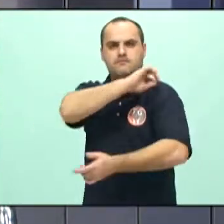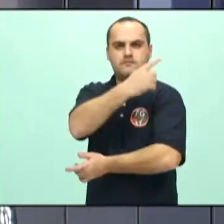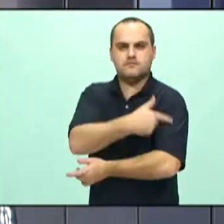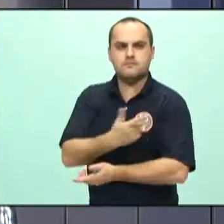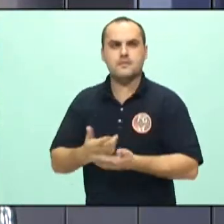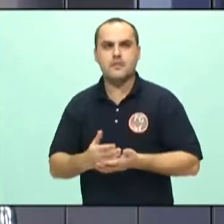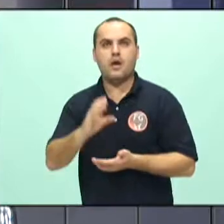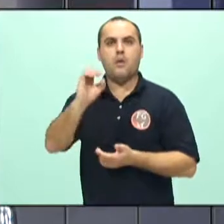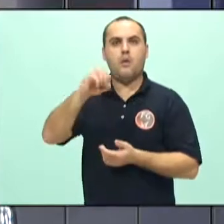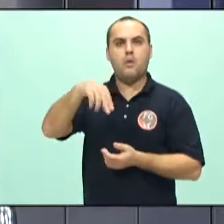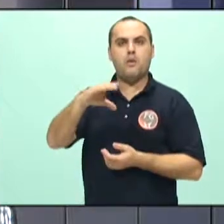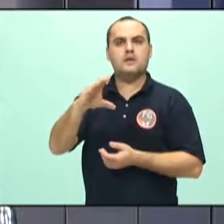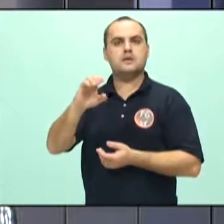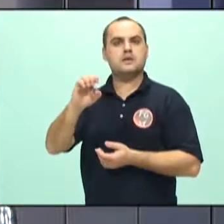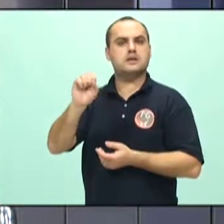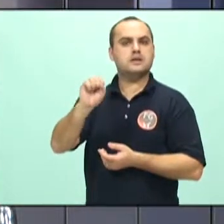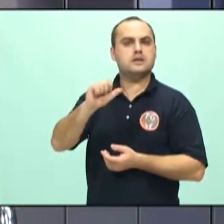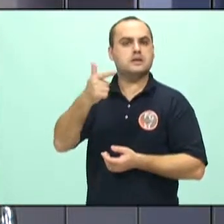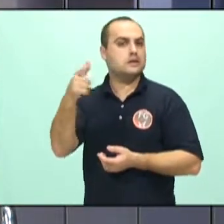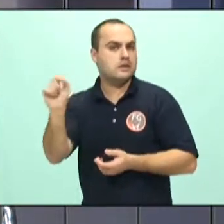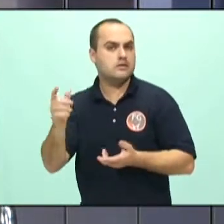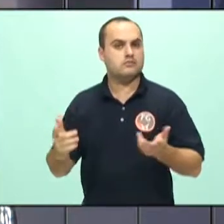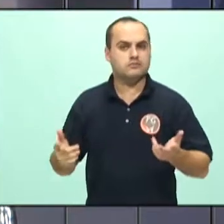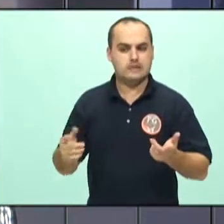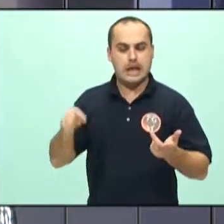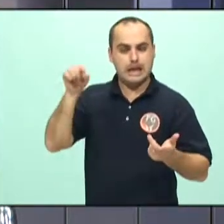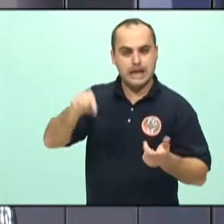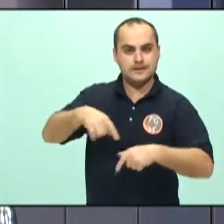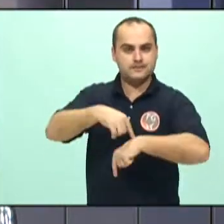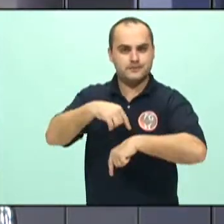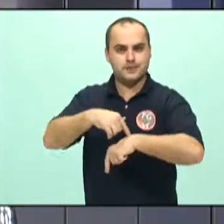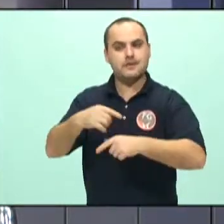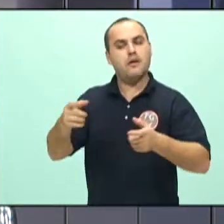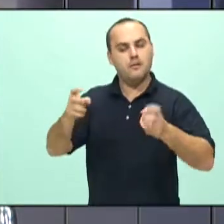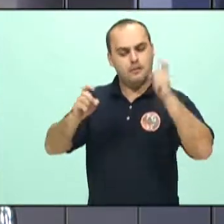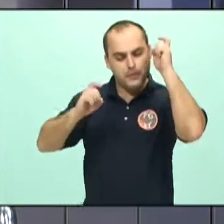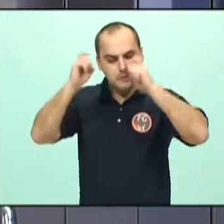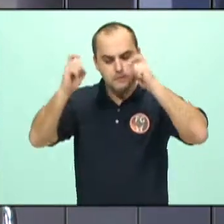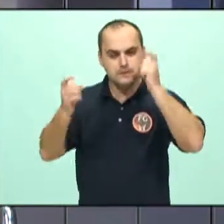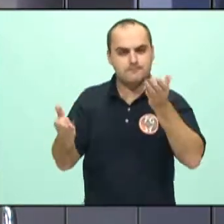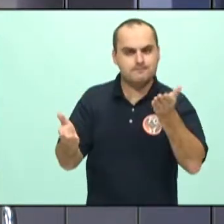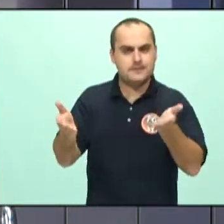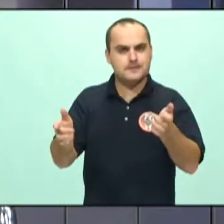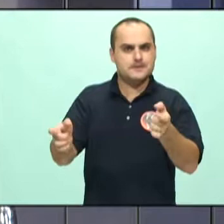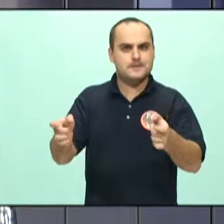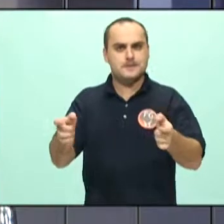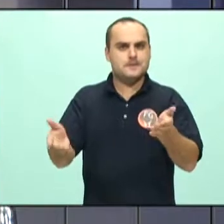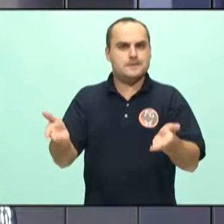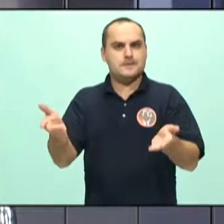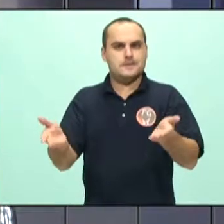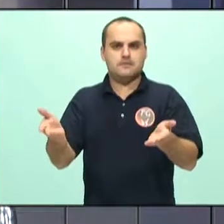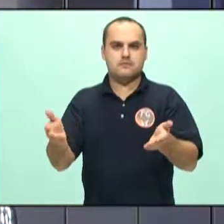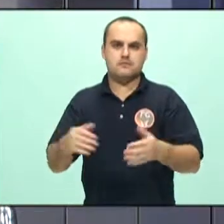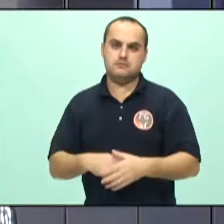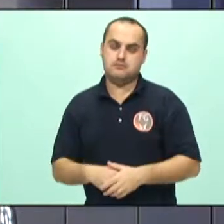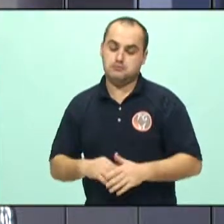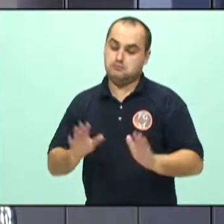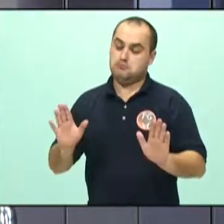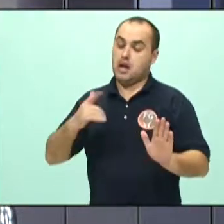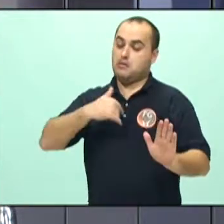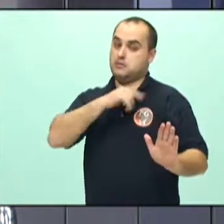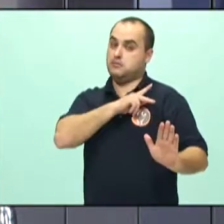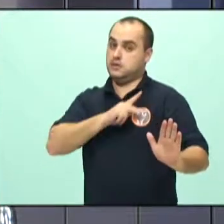concessão das operações portuárias, e essa instabilidade nos preocupa bastante, mas nós estamos atentos, faço parte, sou presidente da Comissão